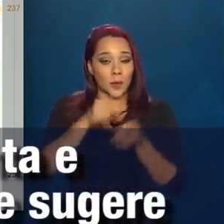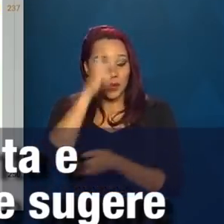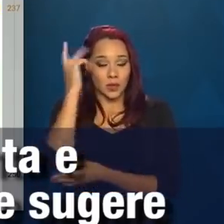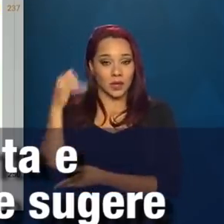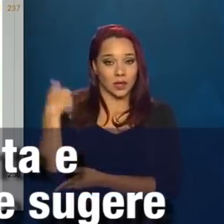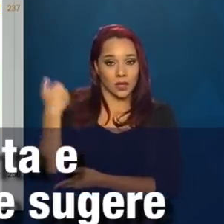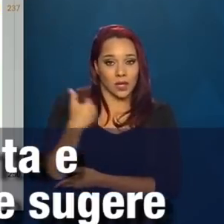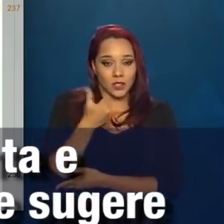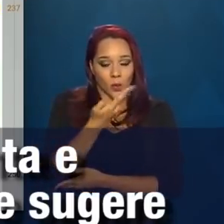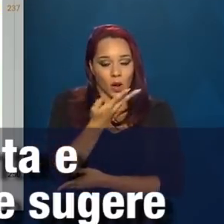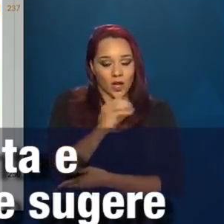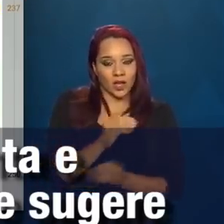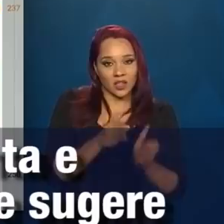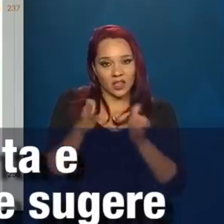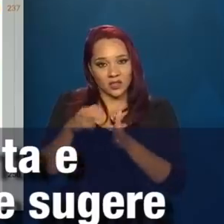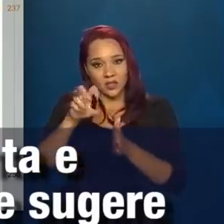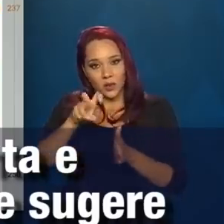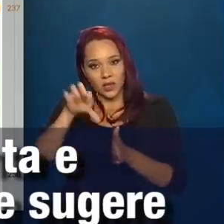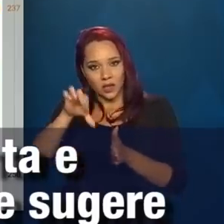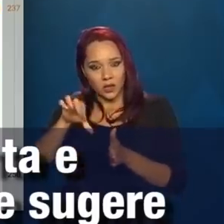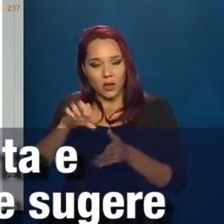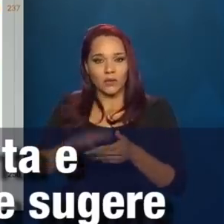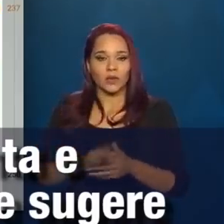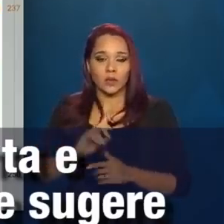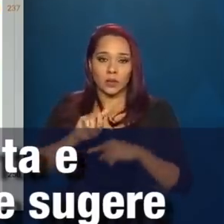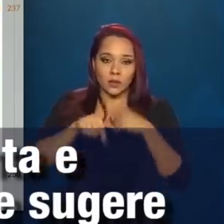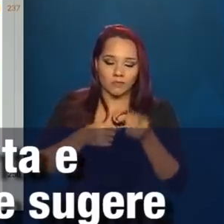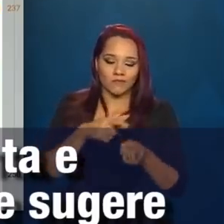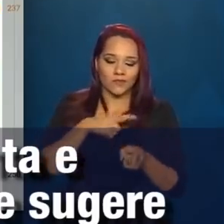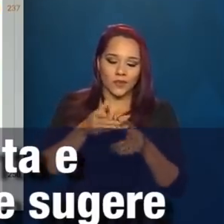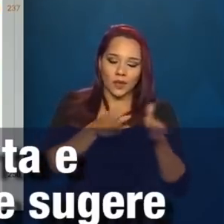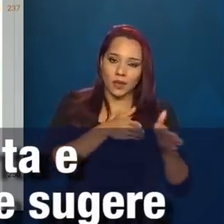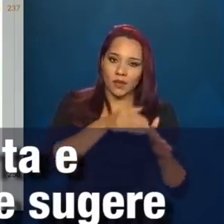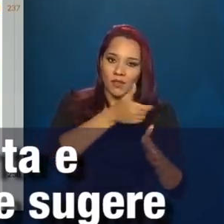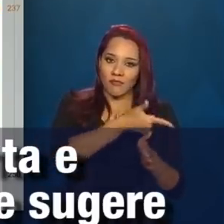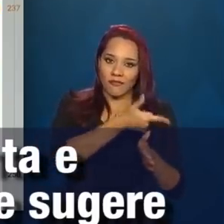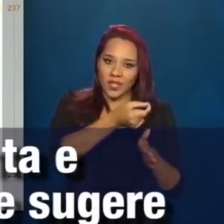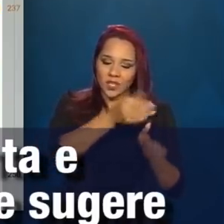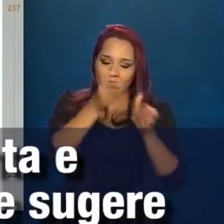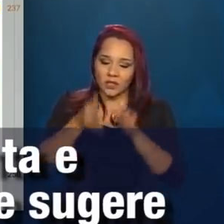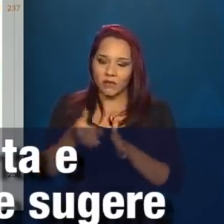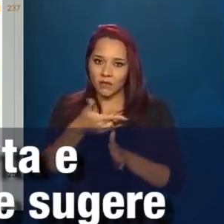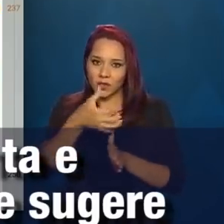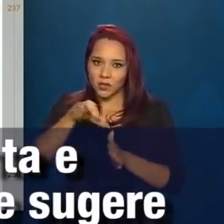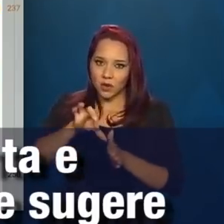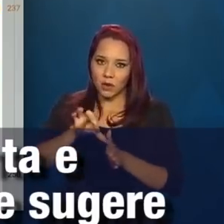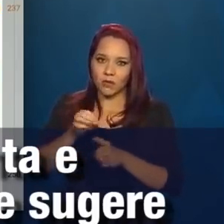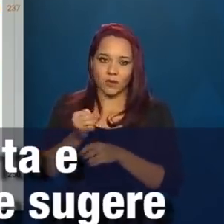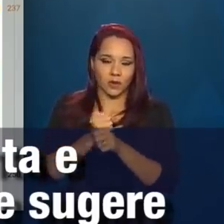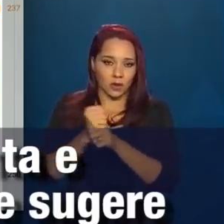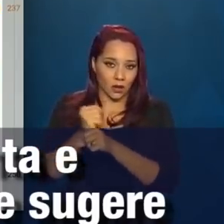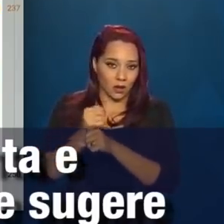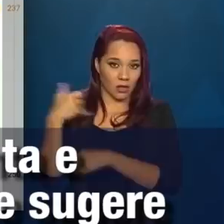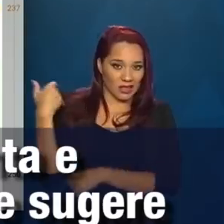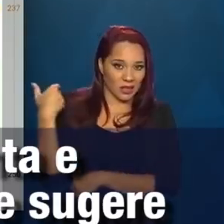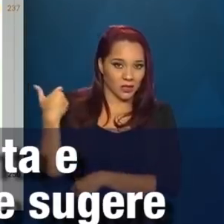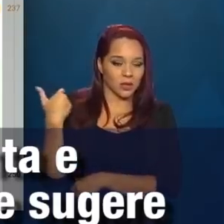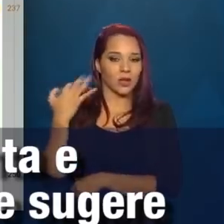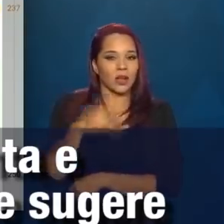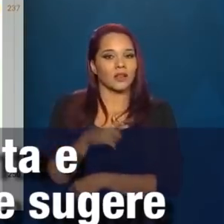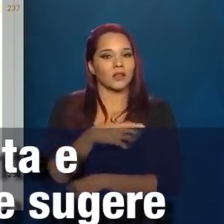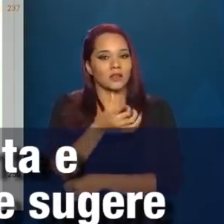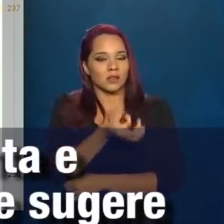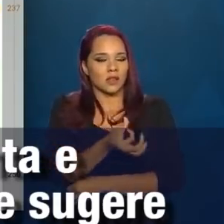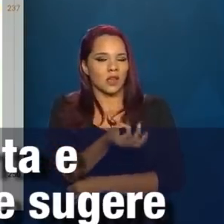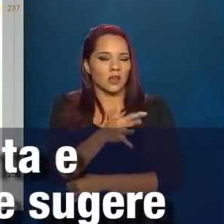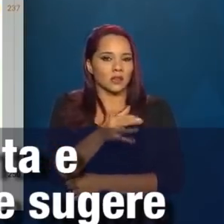40 a 59 anos, e depois nós temos de 20 a 29 anos, e temos ali de 6 a 19 anos